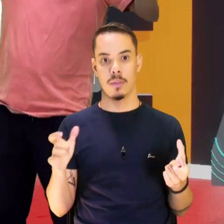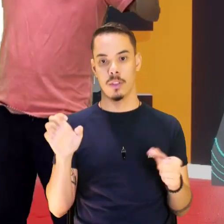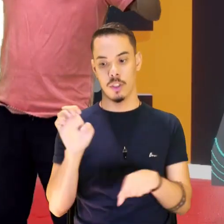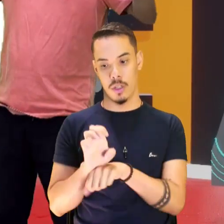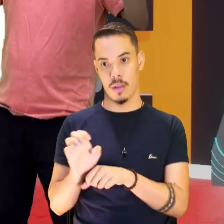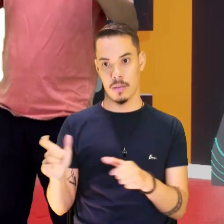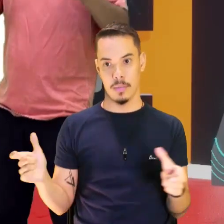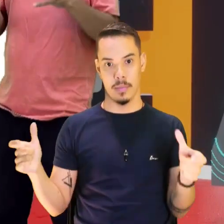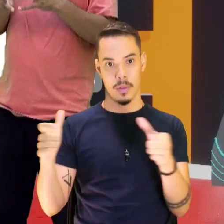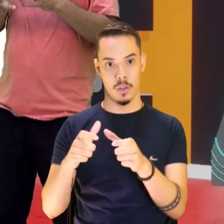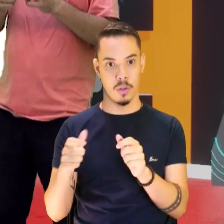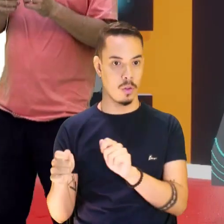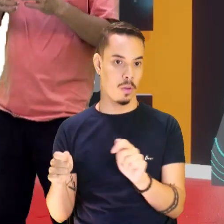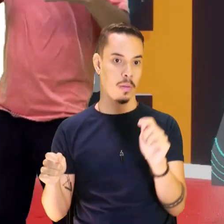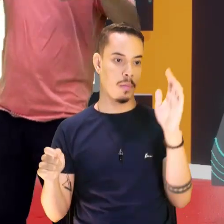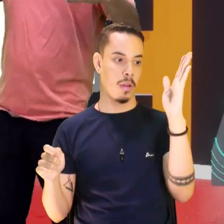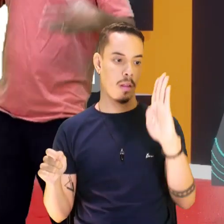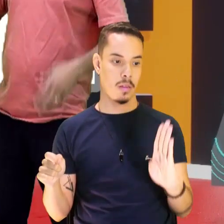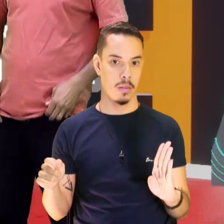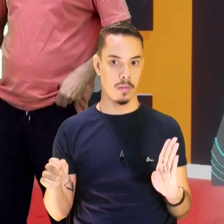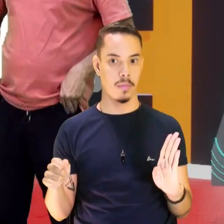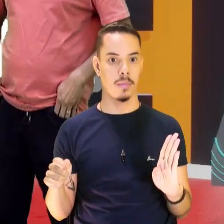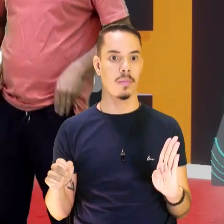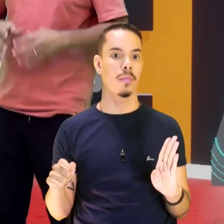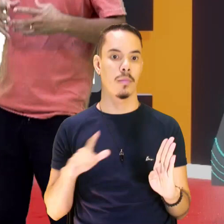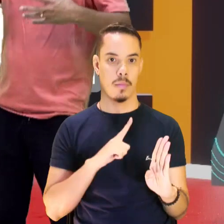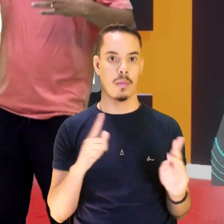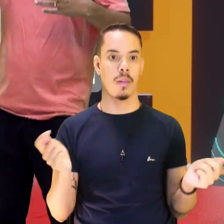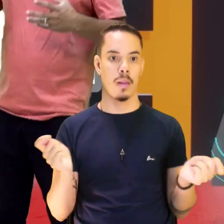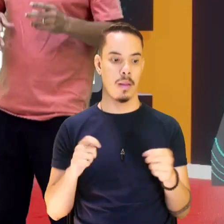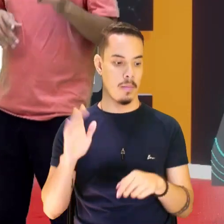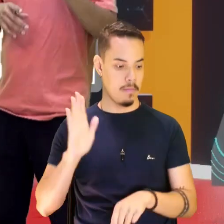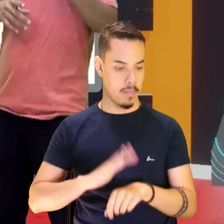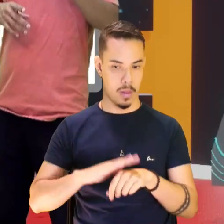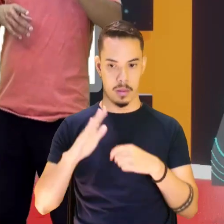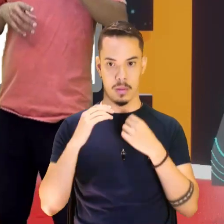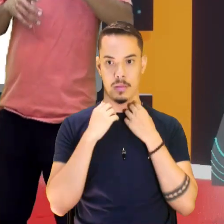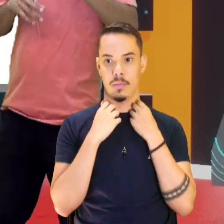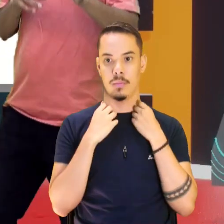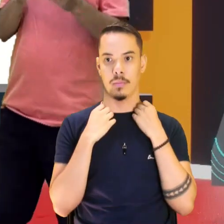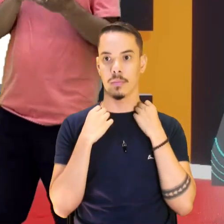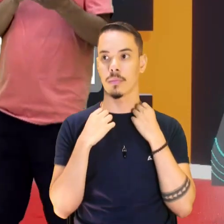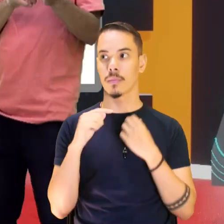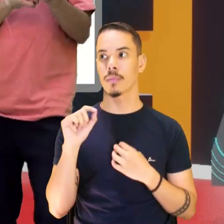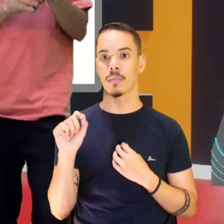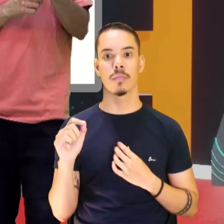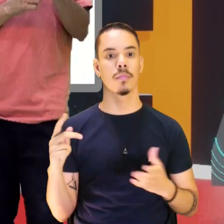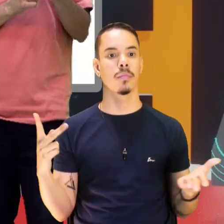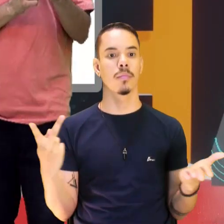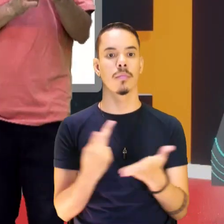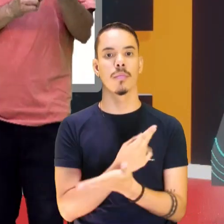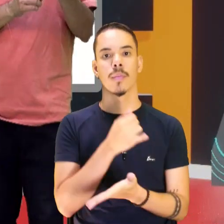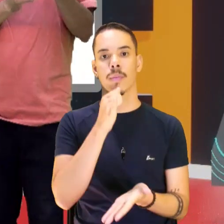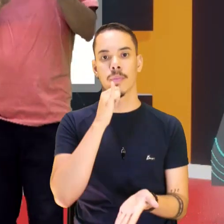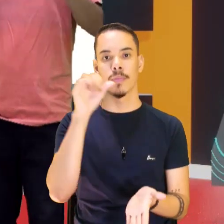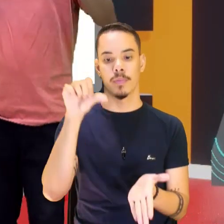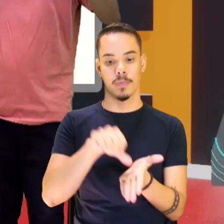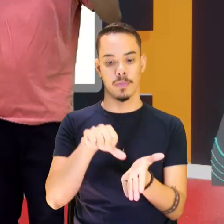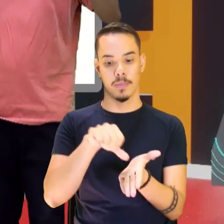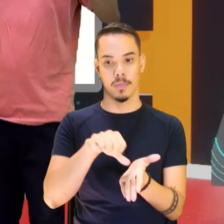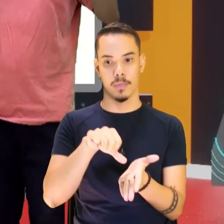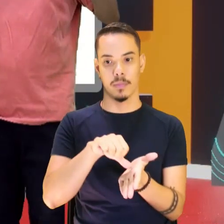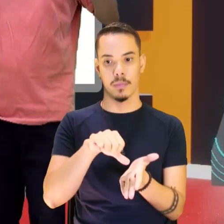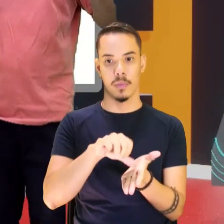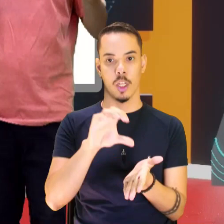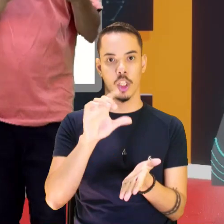do que o Brasil todo... Dá para representar de forma maior. Dá para ampliar mais. Isso acontece quando você abre o GPS. No primeiro